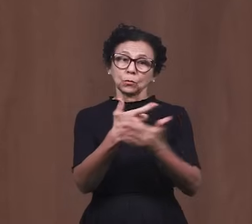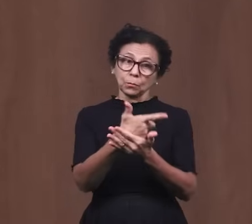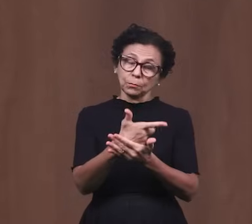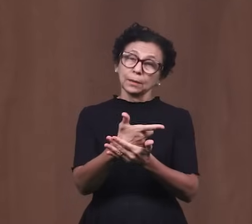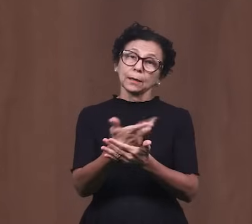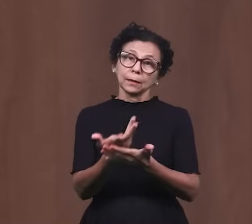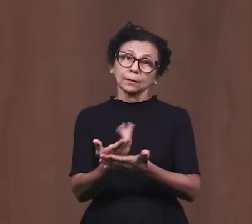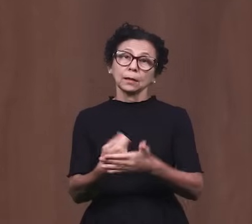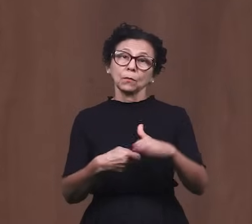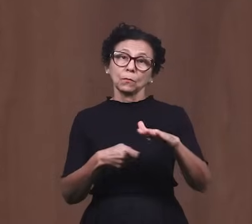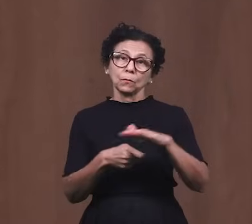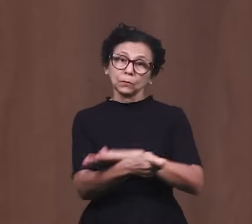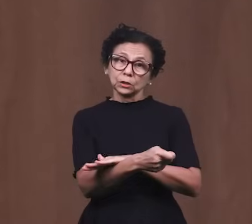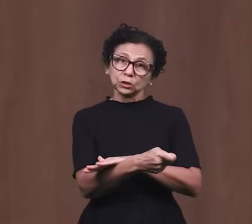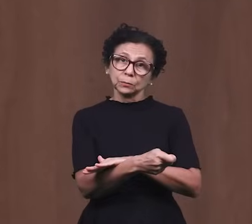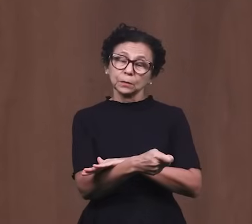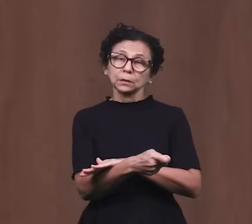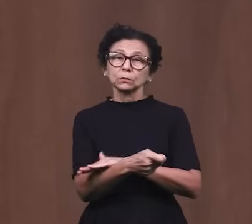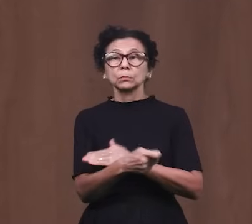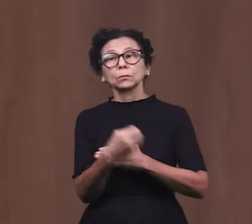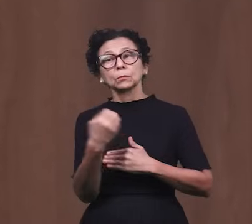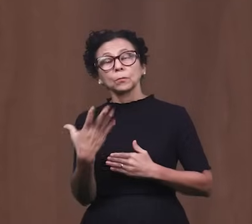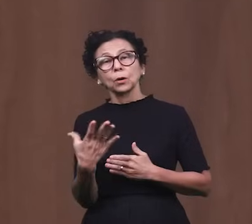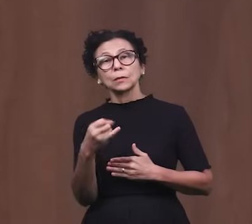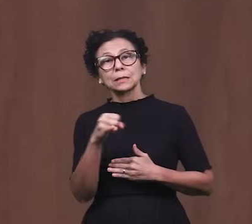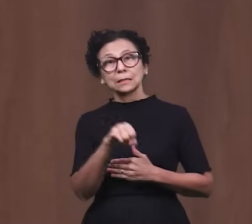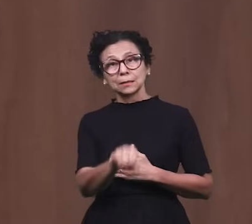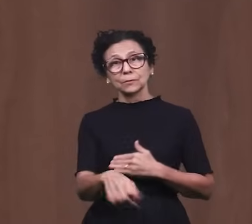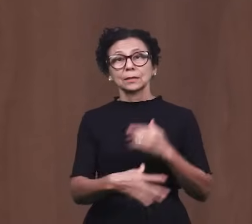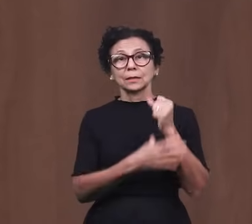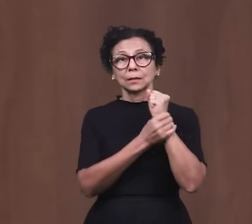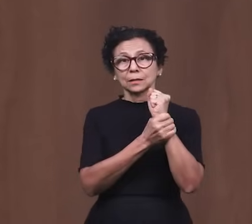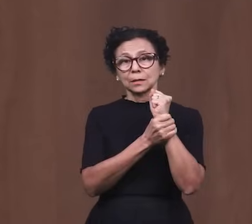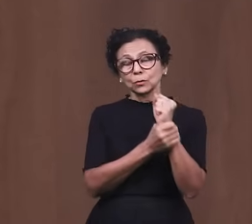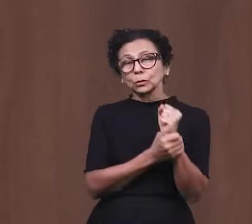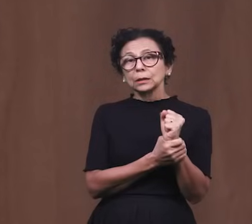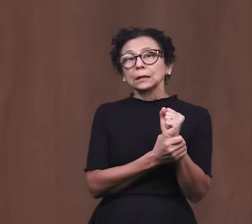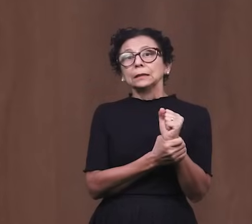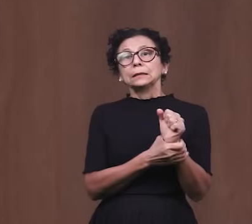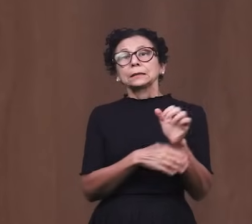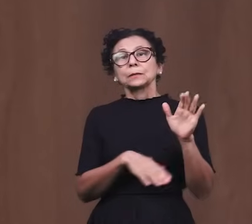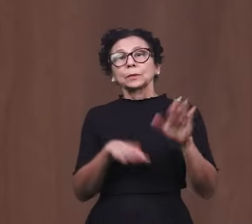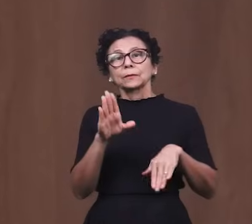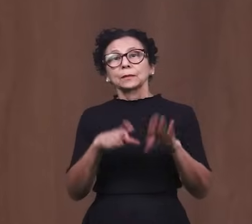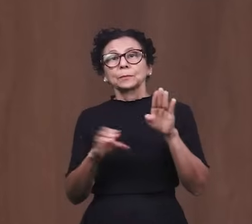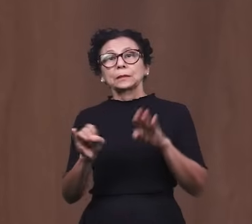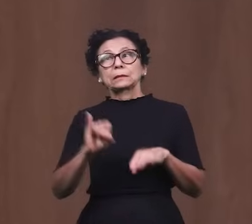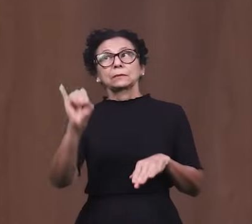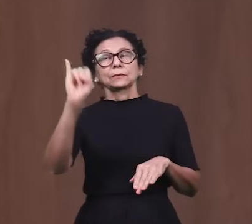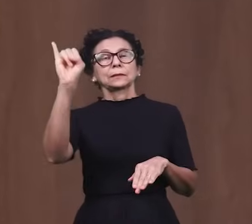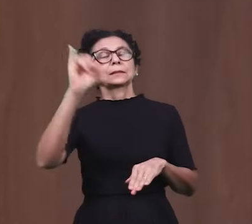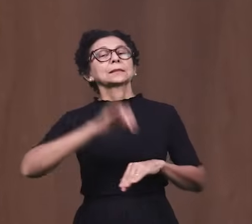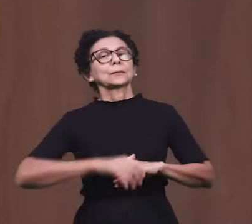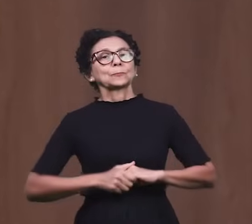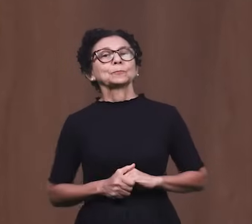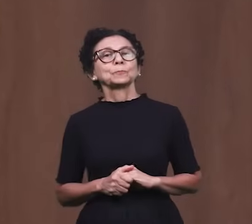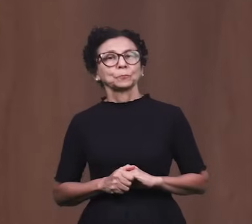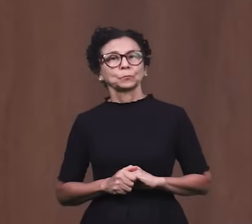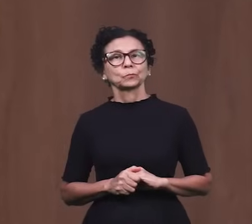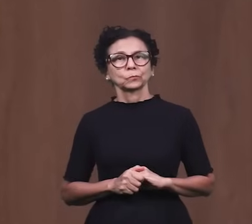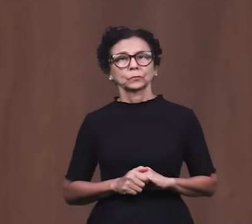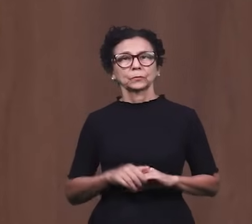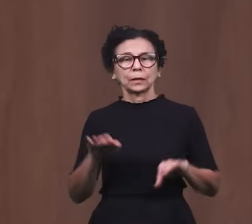imóveis, mas que continua sendo uma opção para quem quer ter uma proteção do seu patrimônio diante da inflação, porque eles geralmente repassam